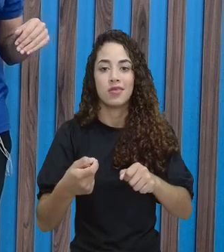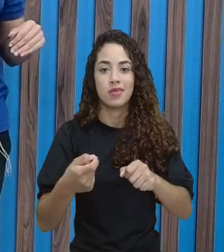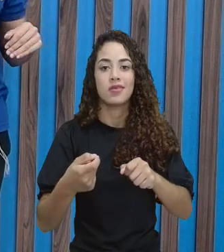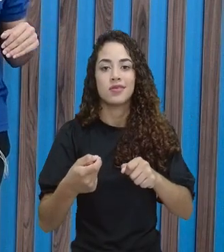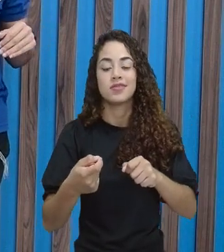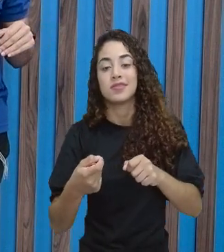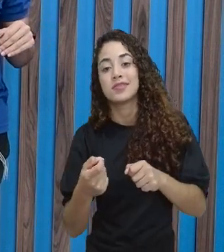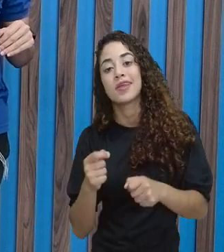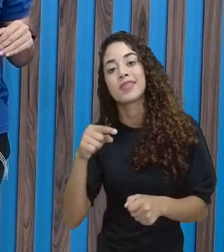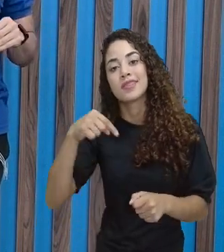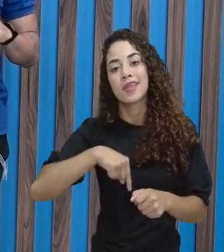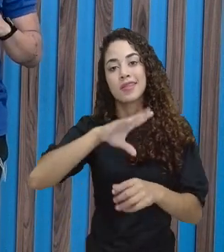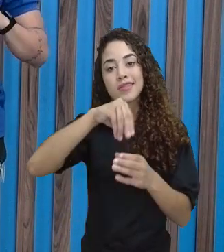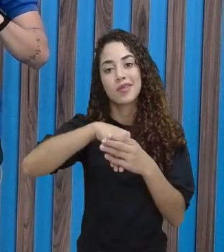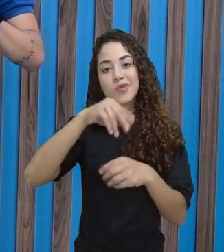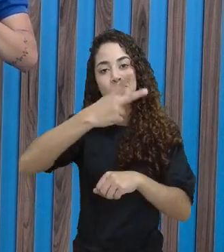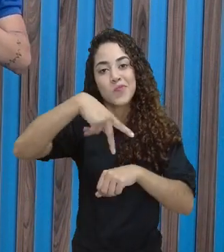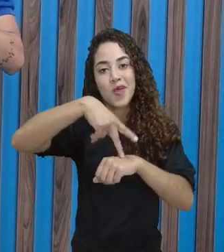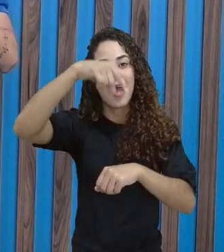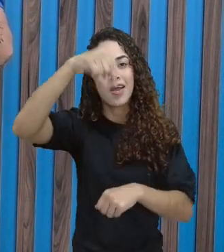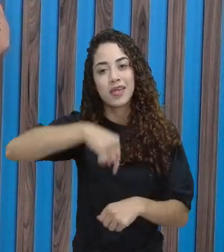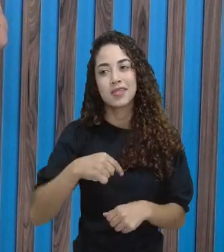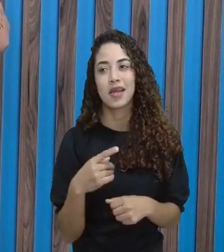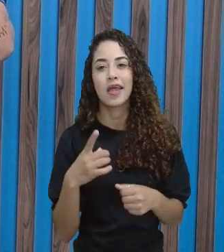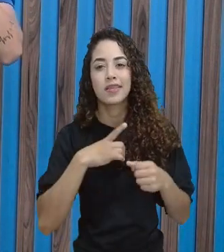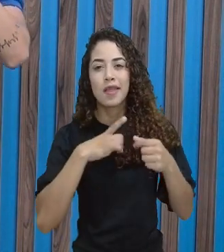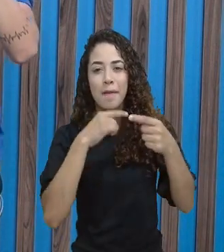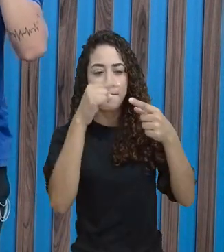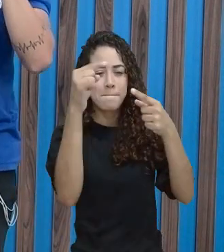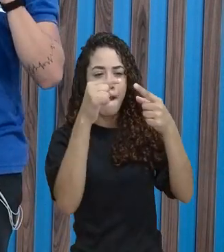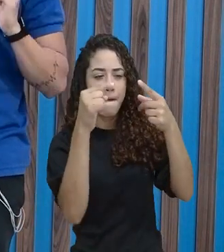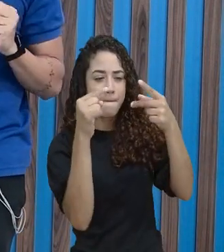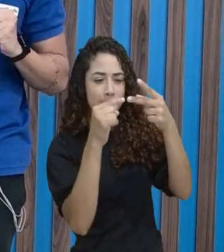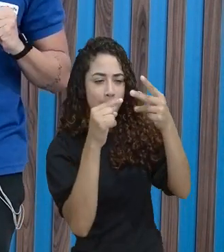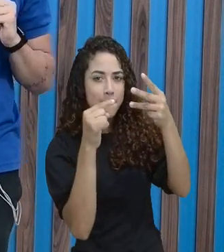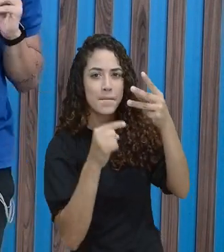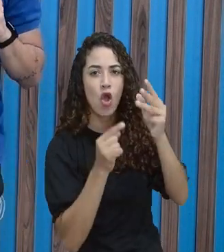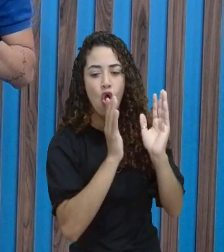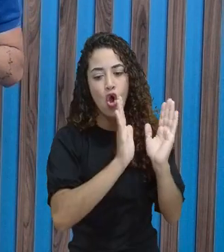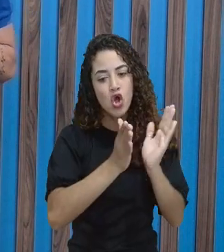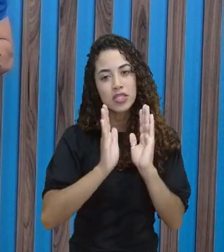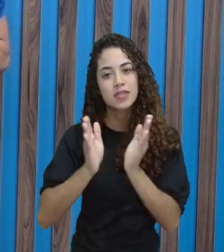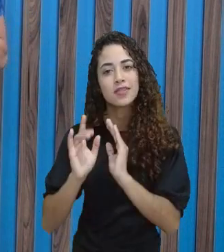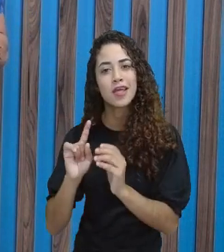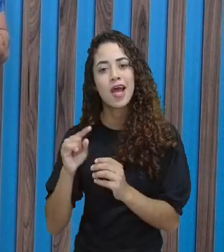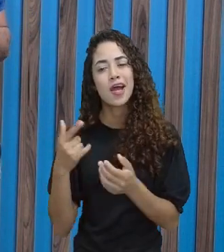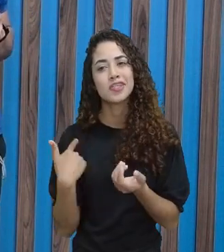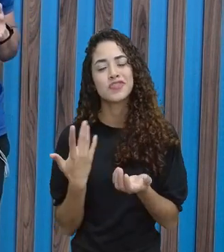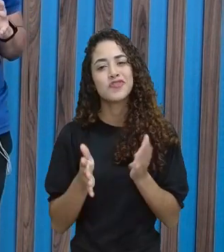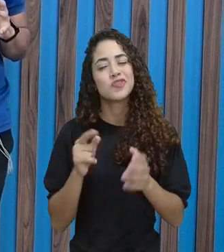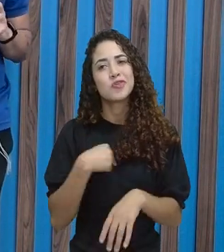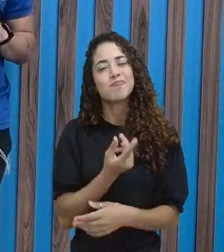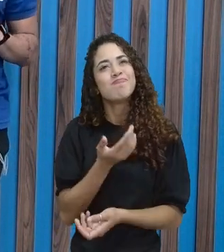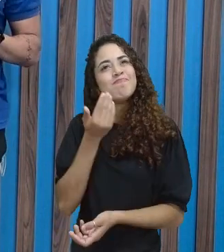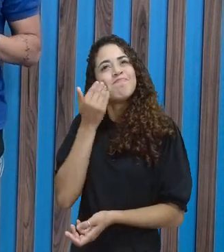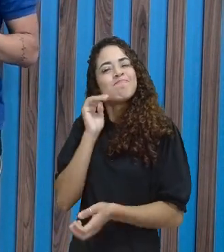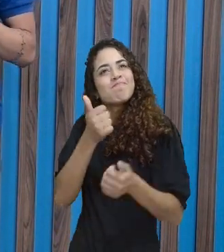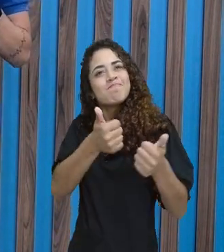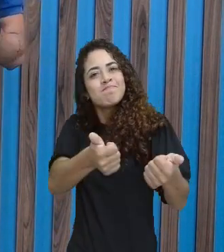tem no nosso país. Então, vejam como tem aí uma escala, né? A gente vê tudo acontecendo e não faz muita ideia de como